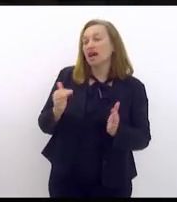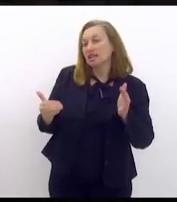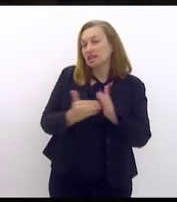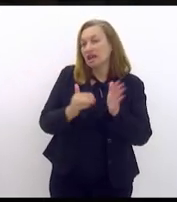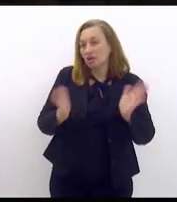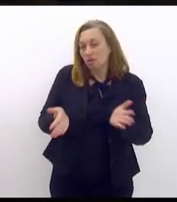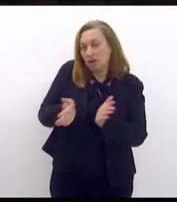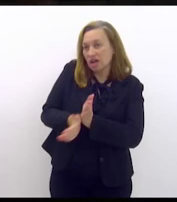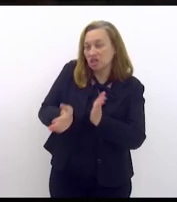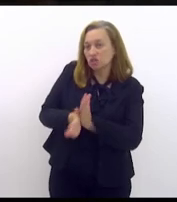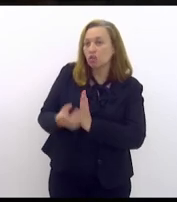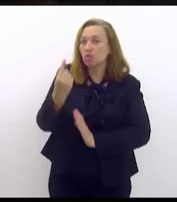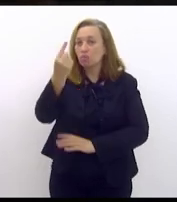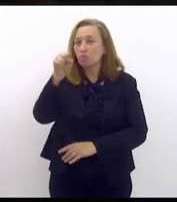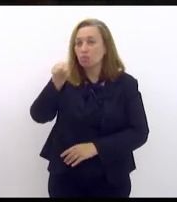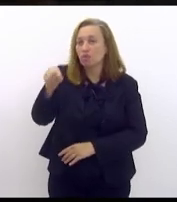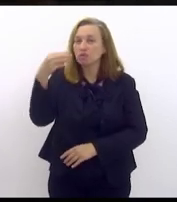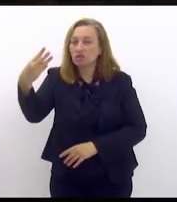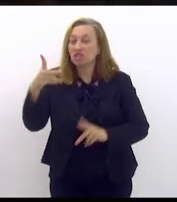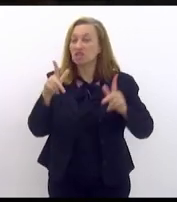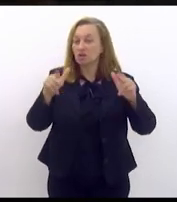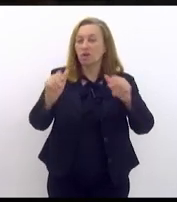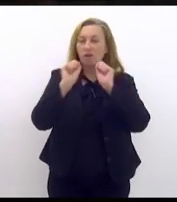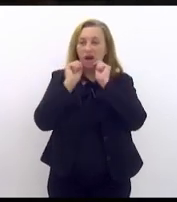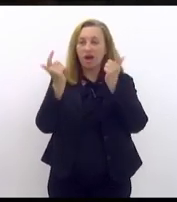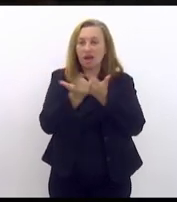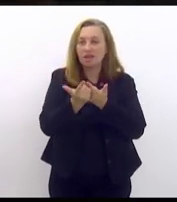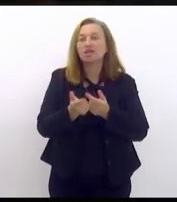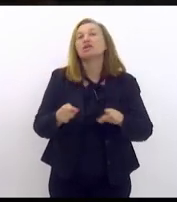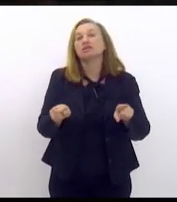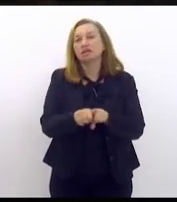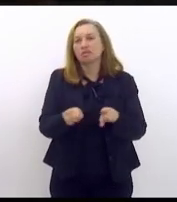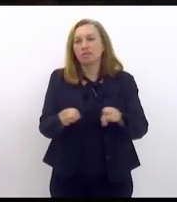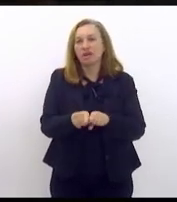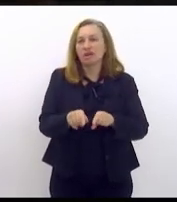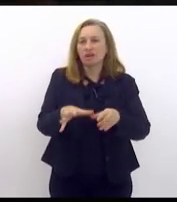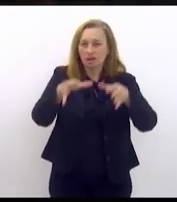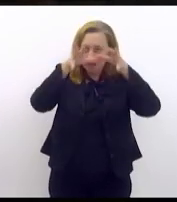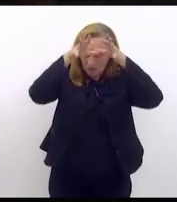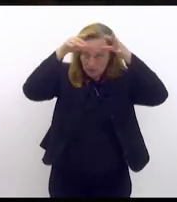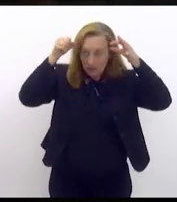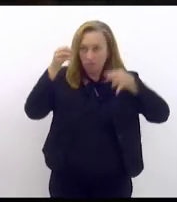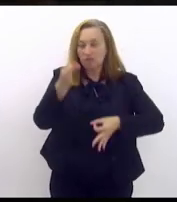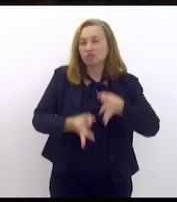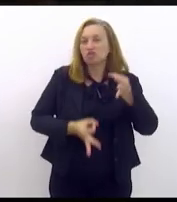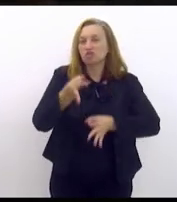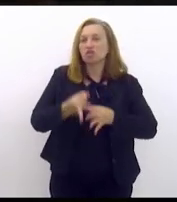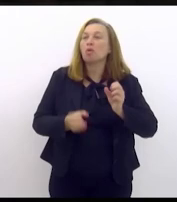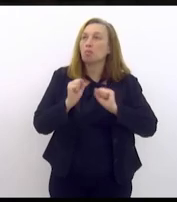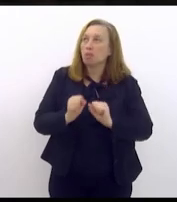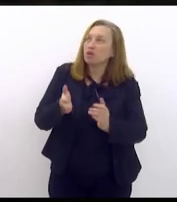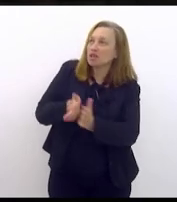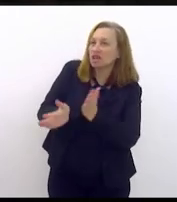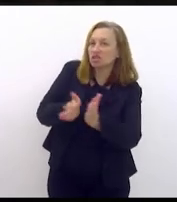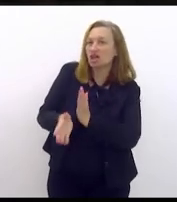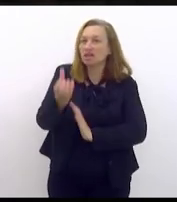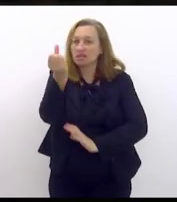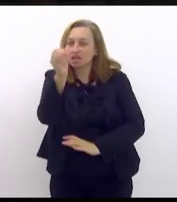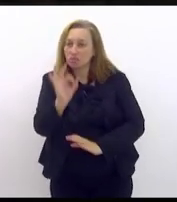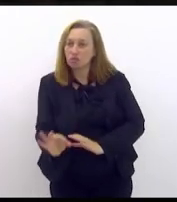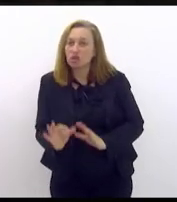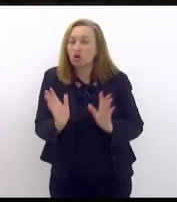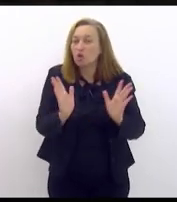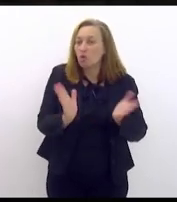1,3, igualzinho à Assembleia. Tribunal de Justiça pode gastar 6%.